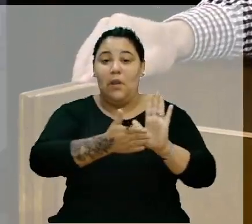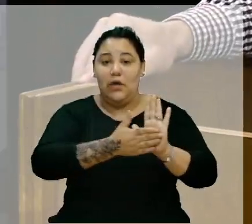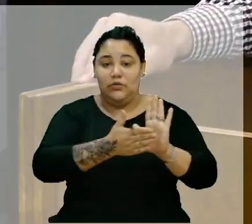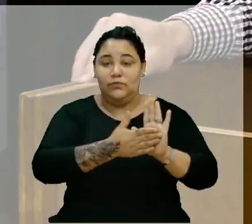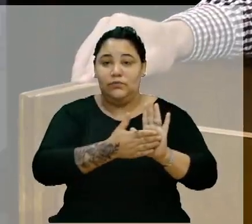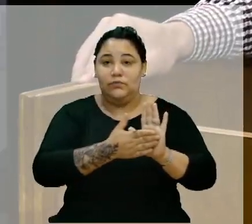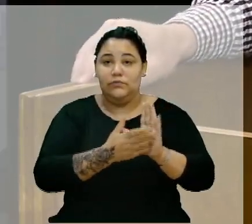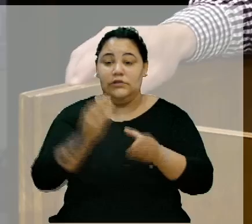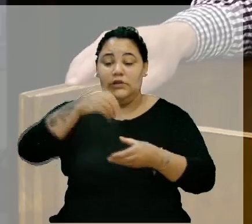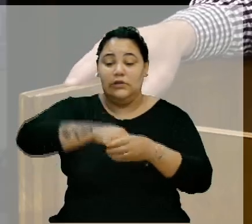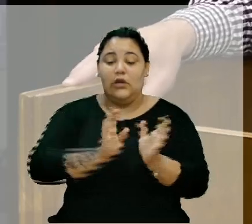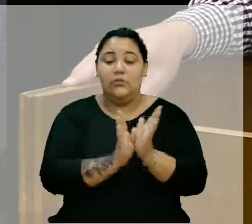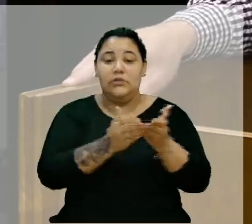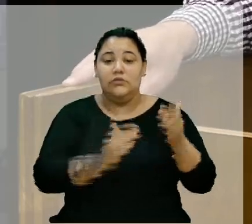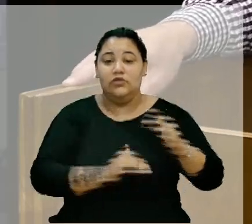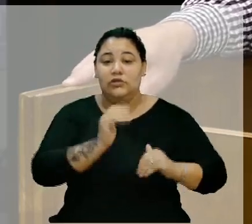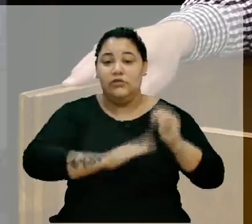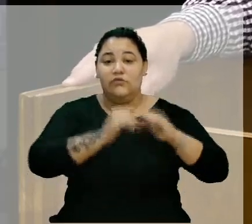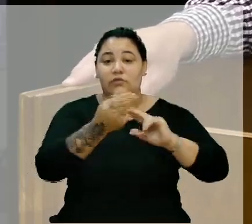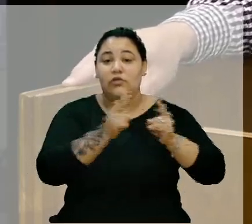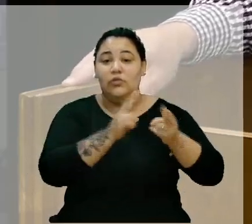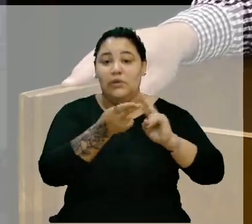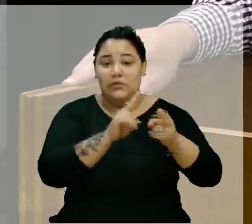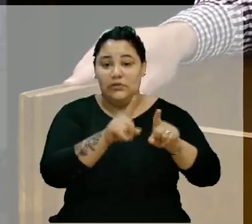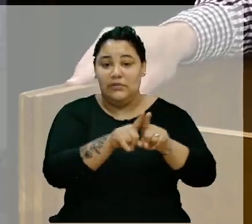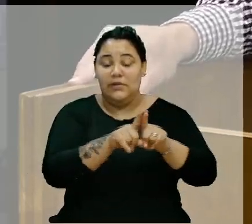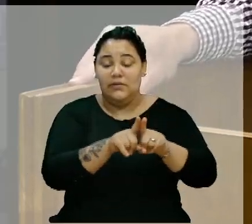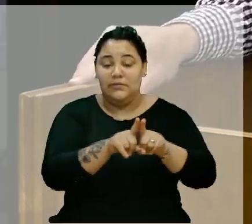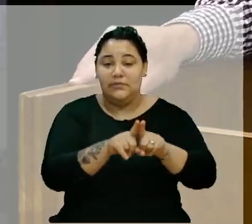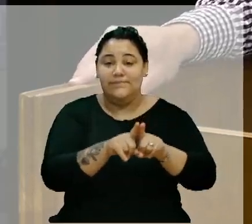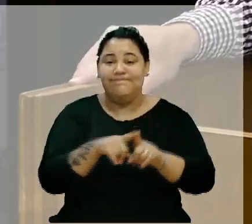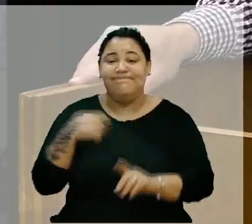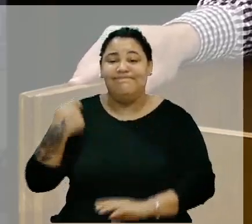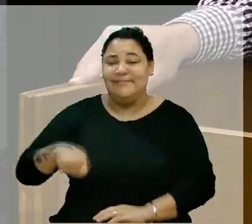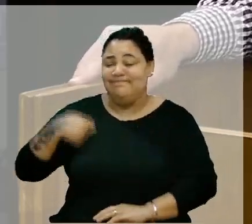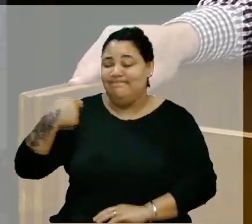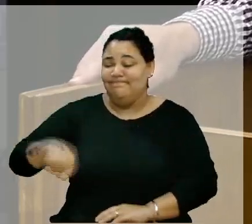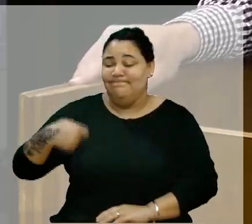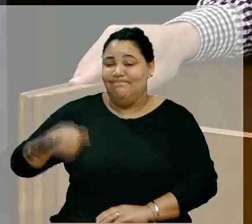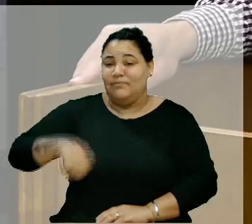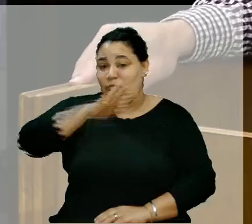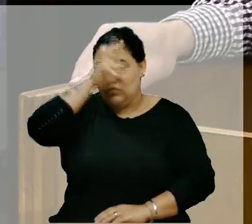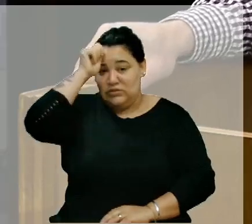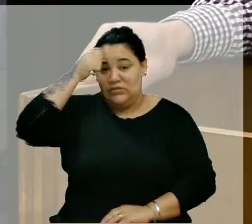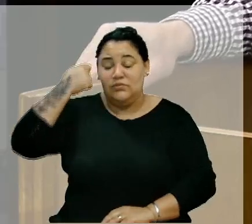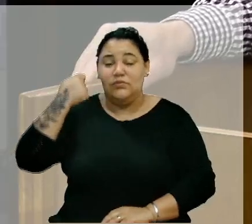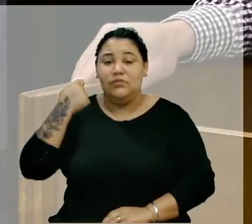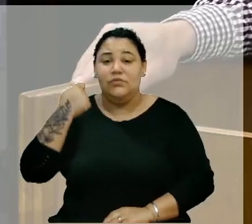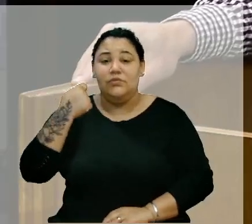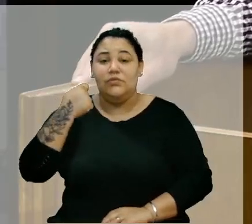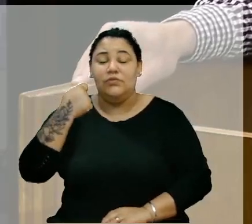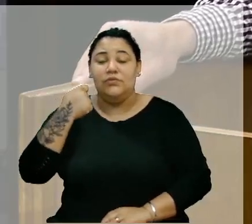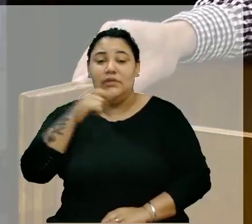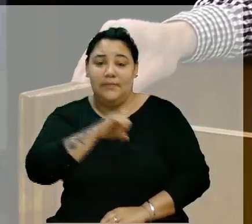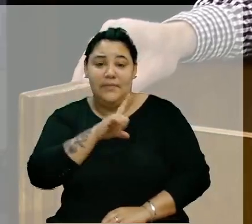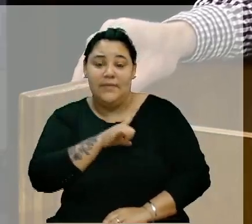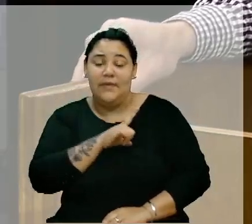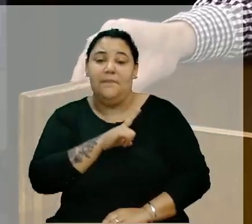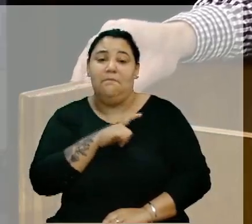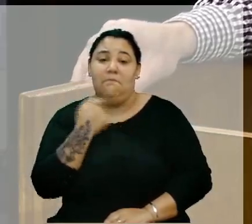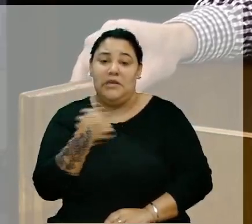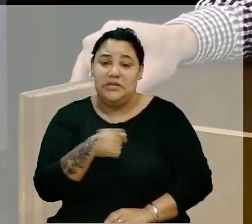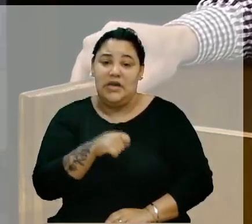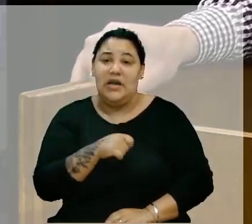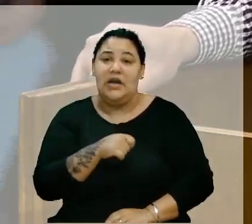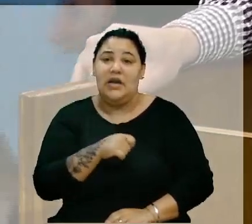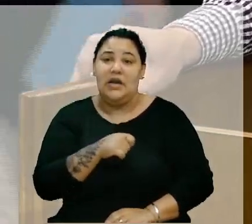Urbano, a necessidade que o município precisa em relação à mobilidade, que